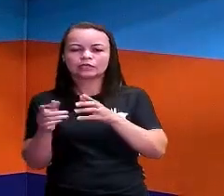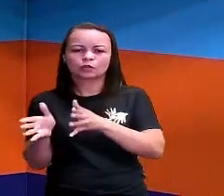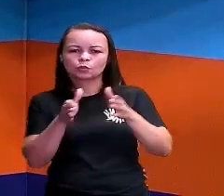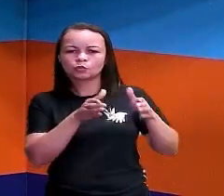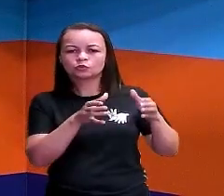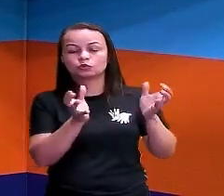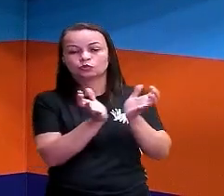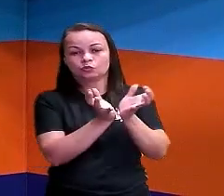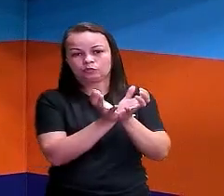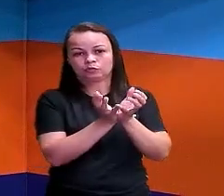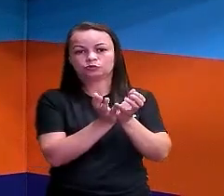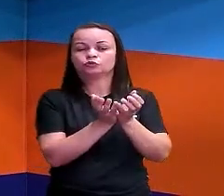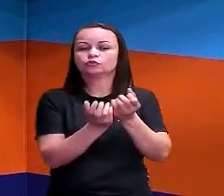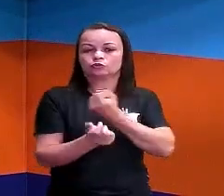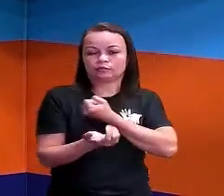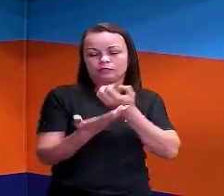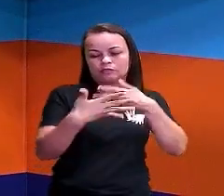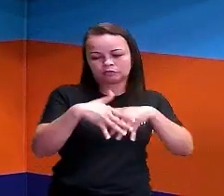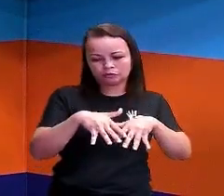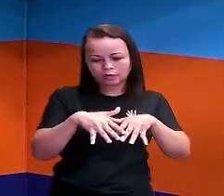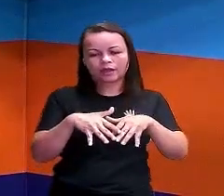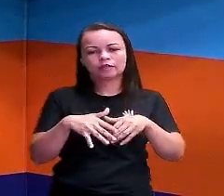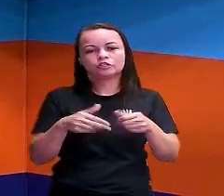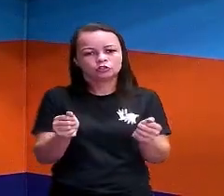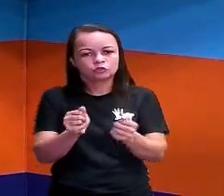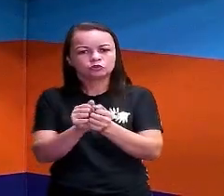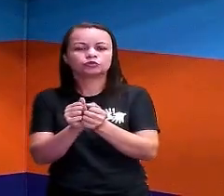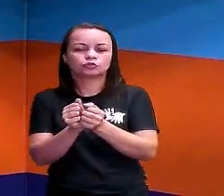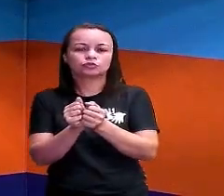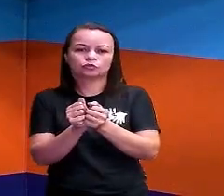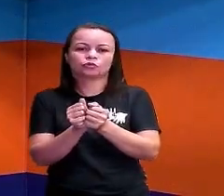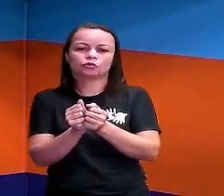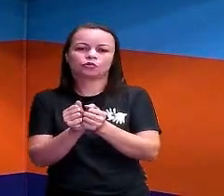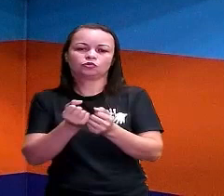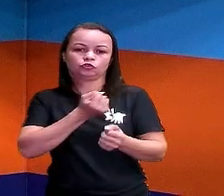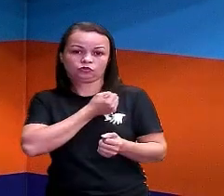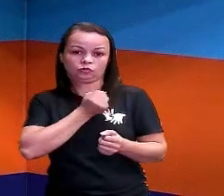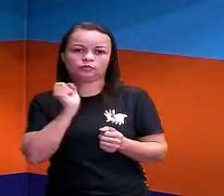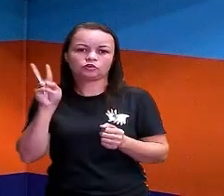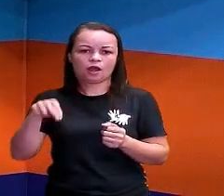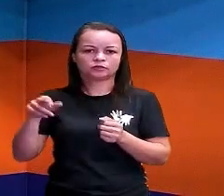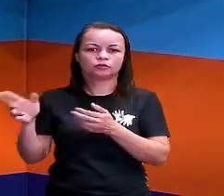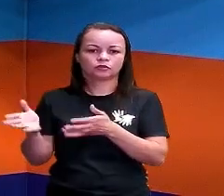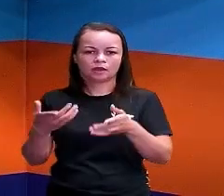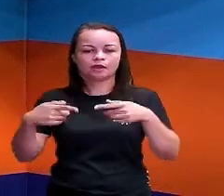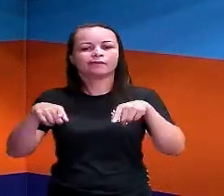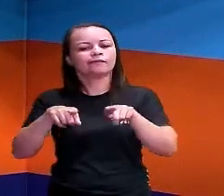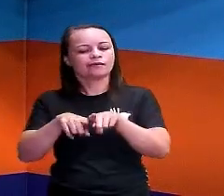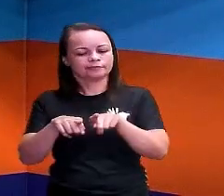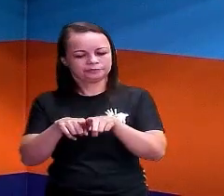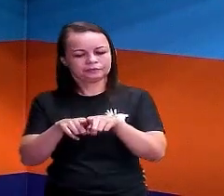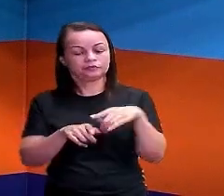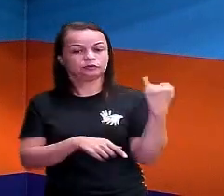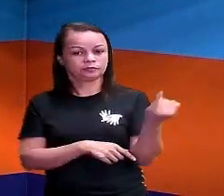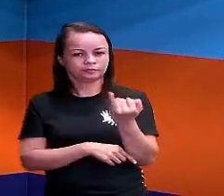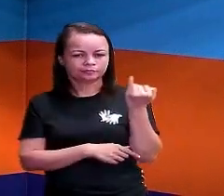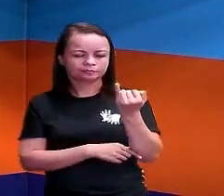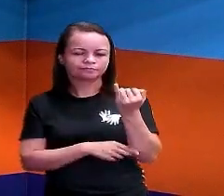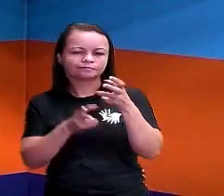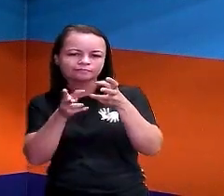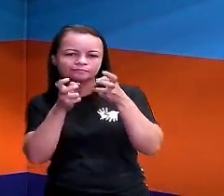conjunto dos números naturais, o conjunto dos números inteiros, junto com os números racionais também. Então, é importante que a gente